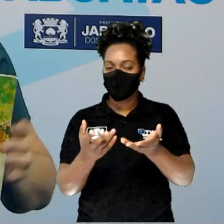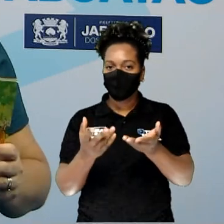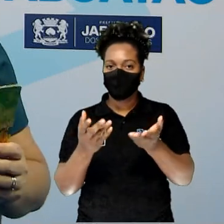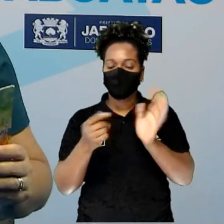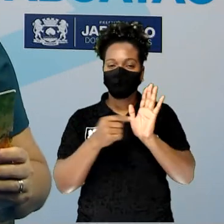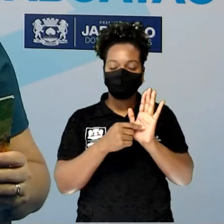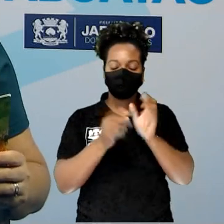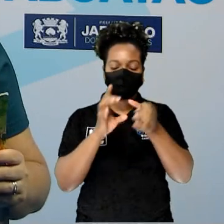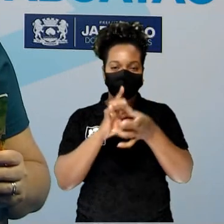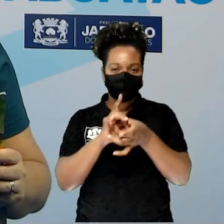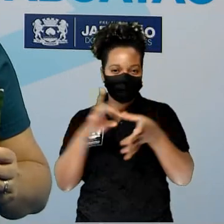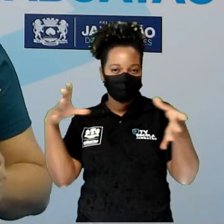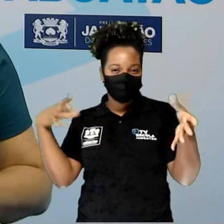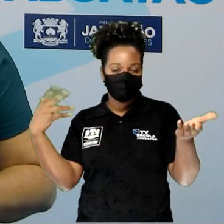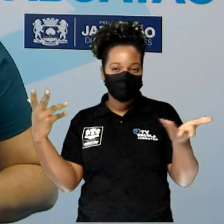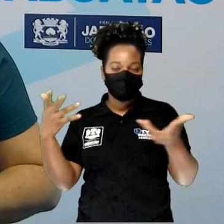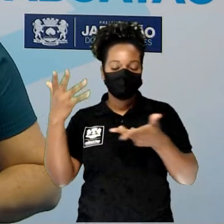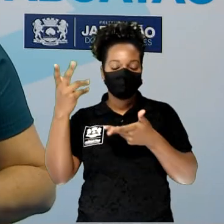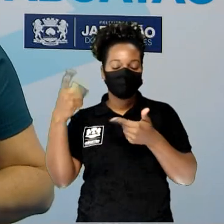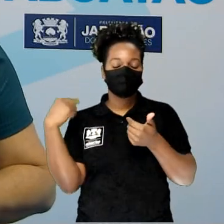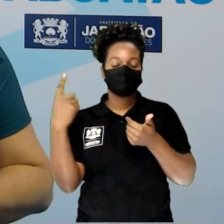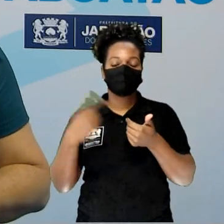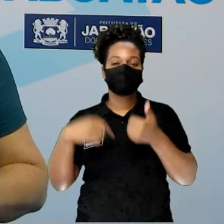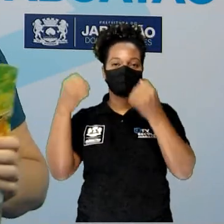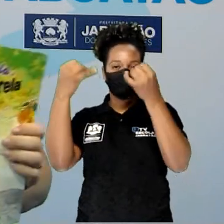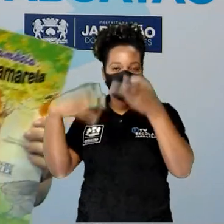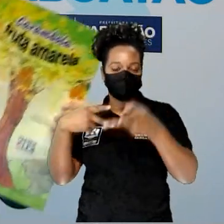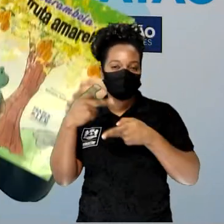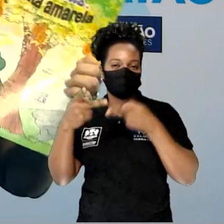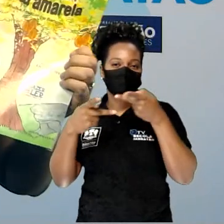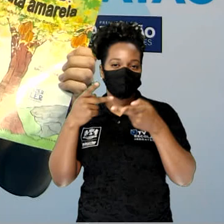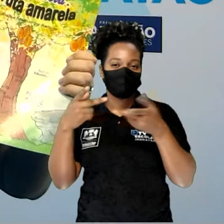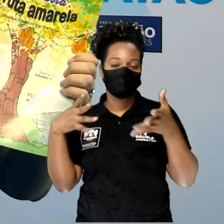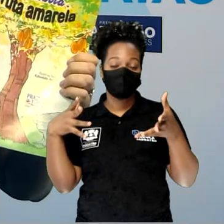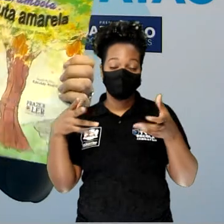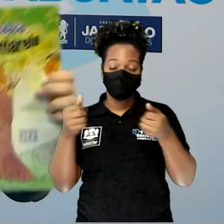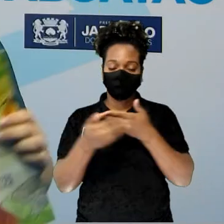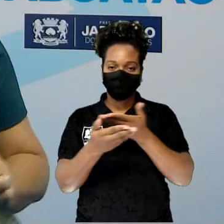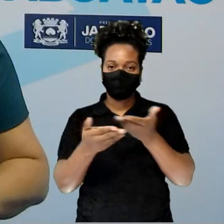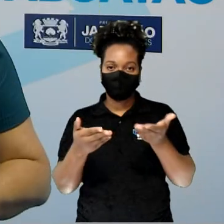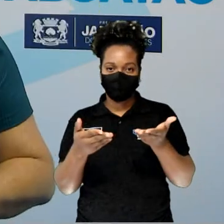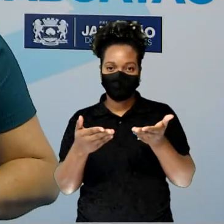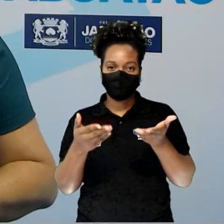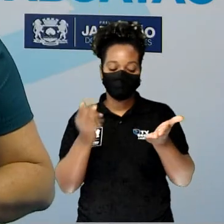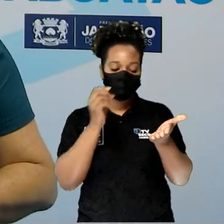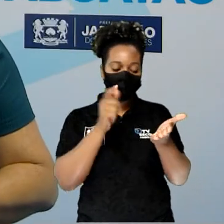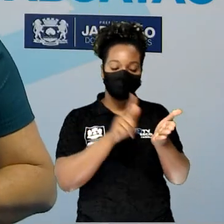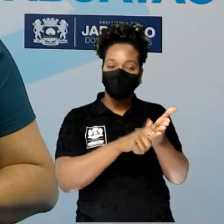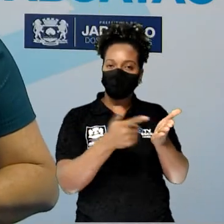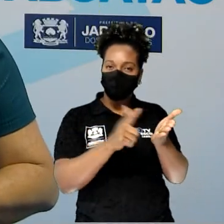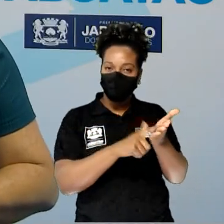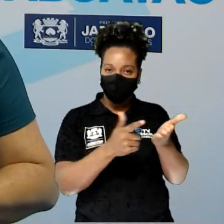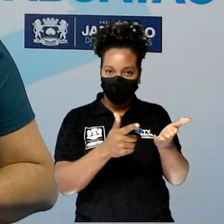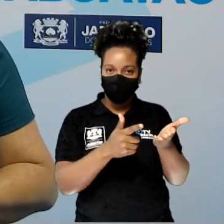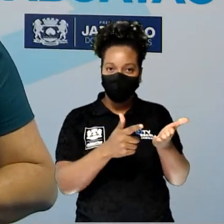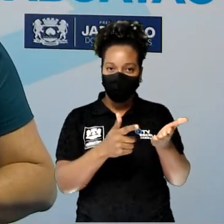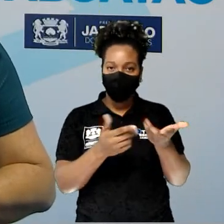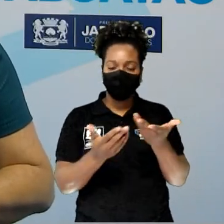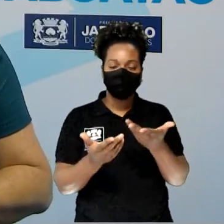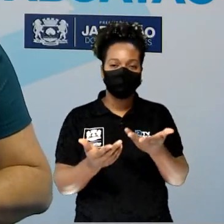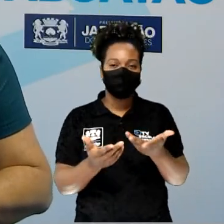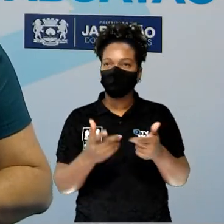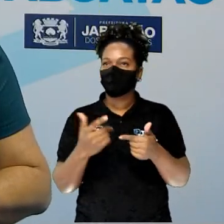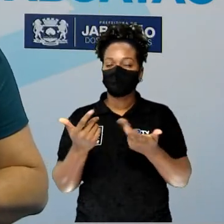autorizou que a gente pudesse contar aqui integralmente para vocês. Esse livro, assim como outros que a gente tem contado aqui,